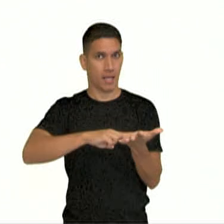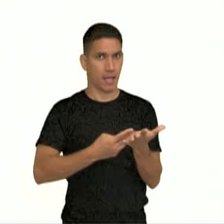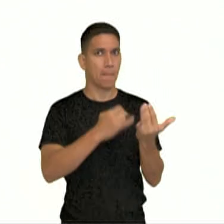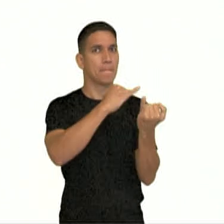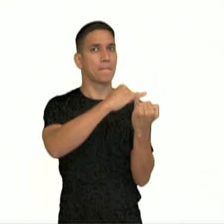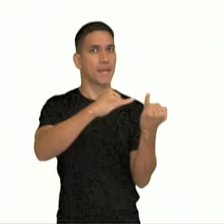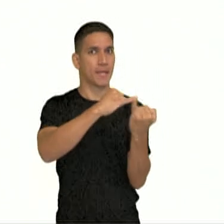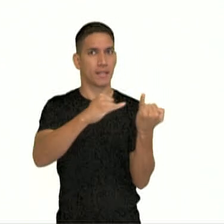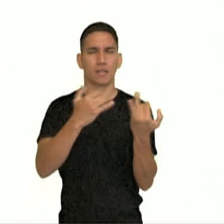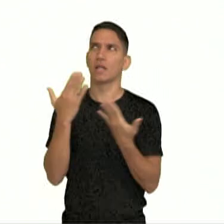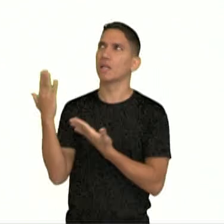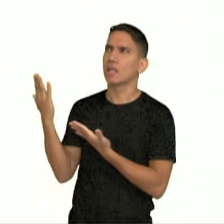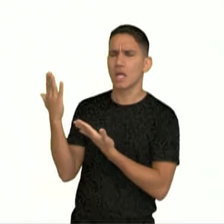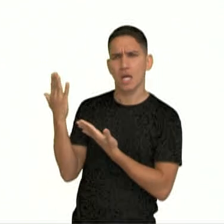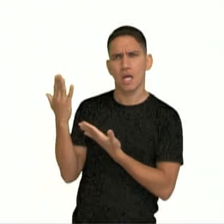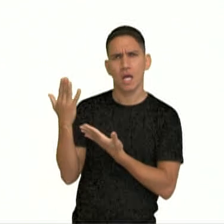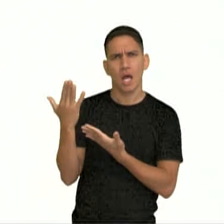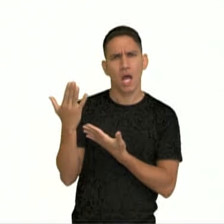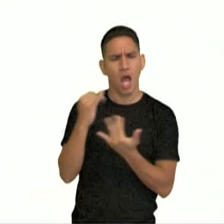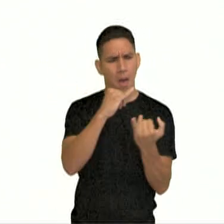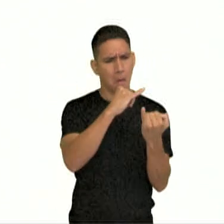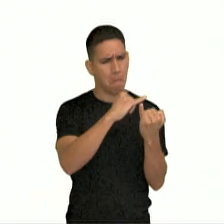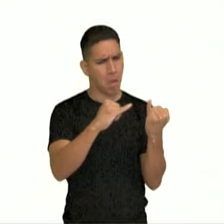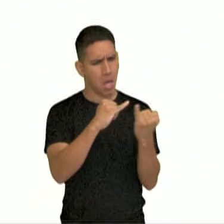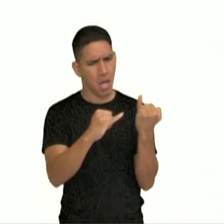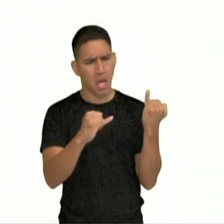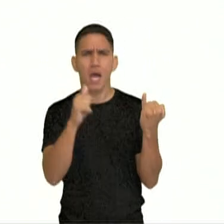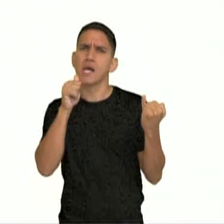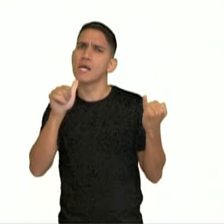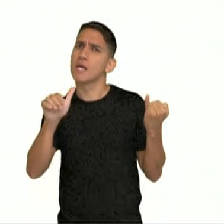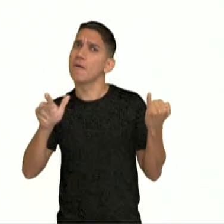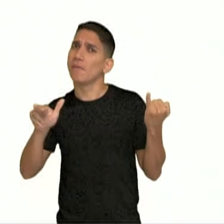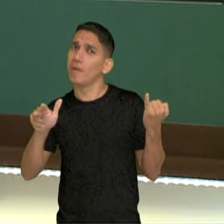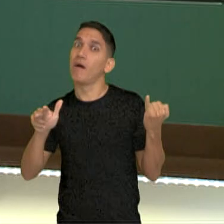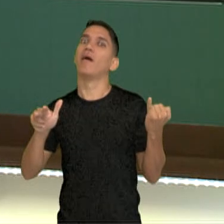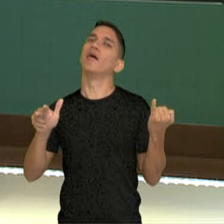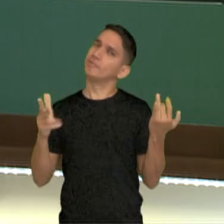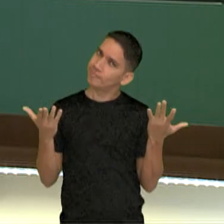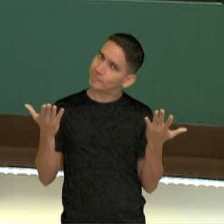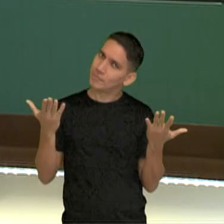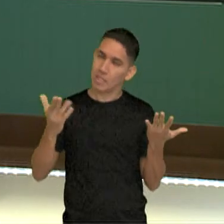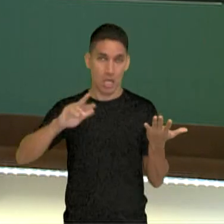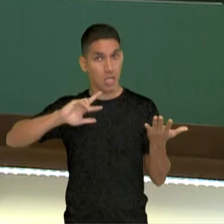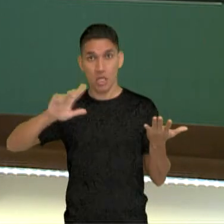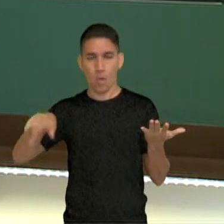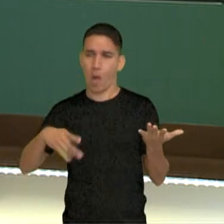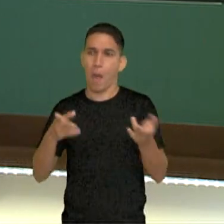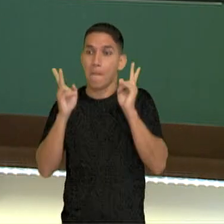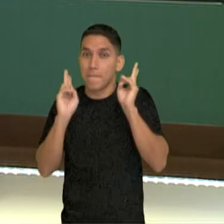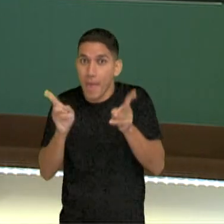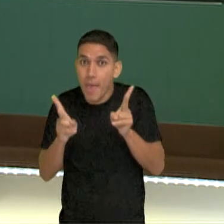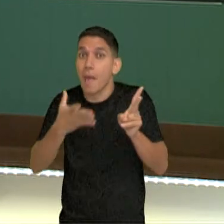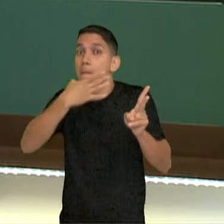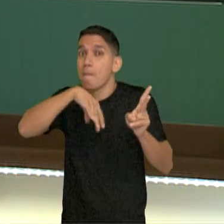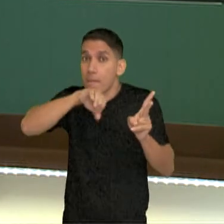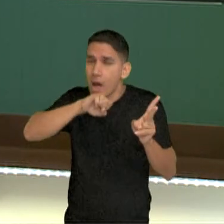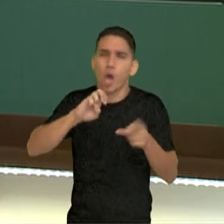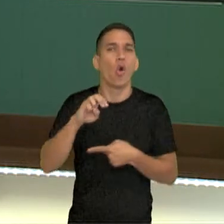half sister quer dizer meio irmã, entenderam? Então não é do mesmo pai e da mesma